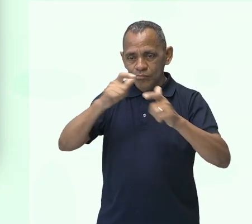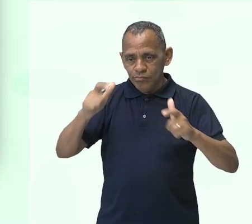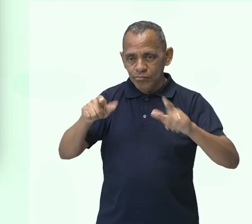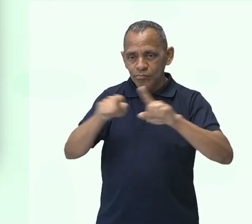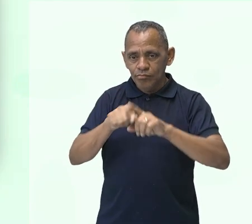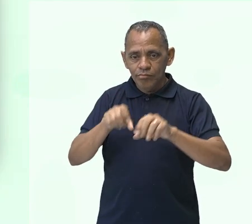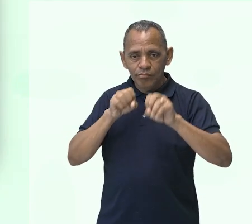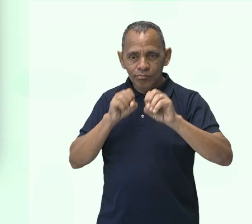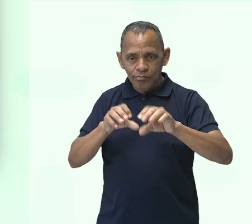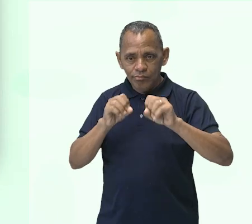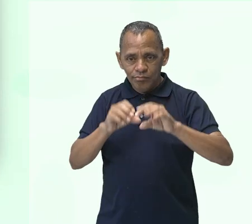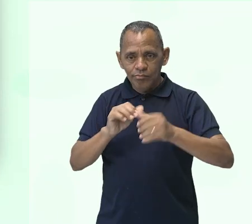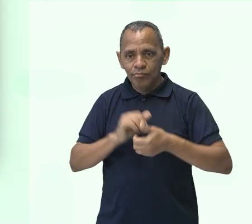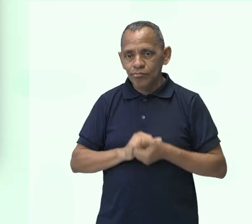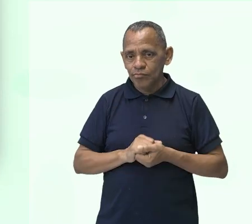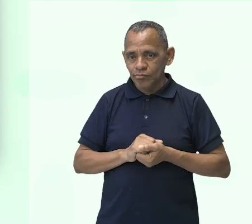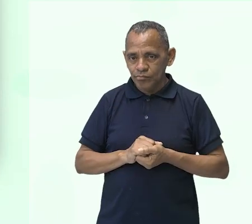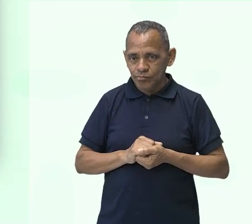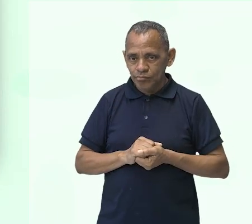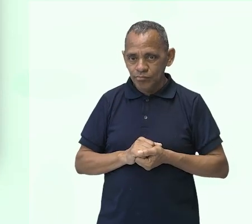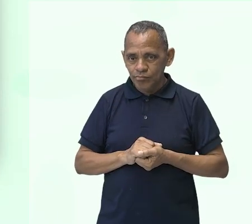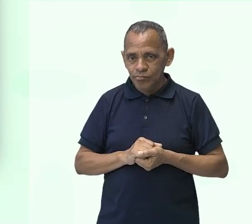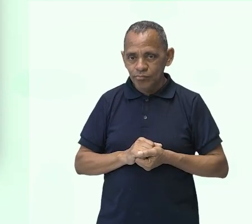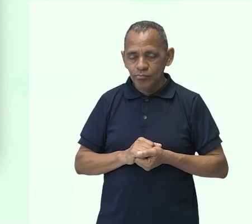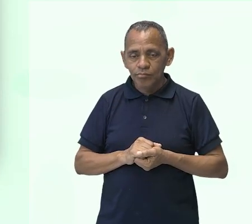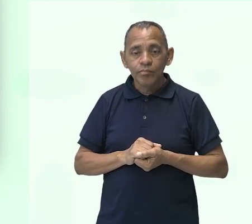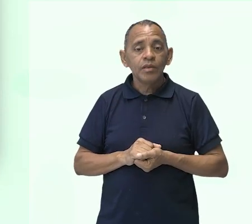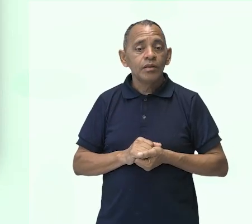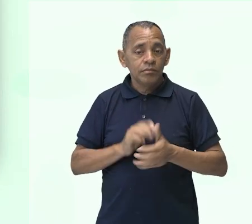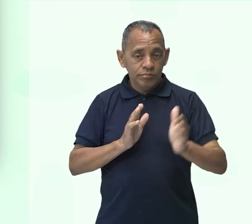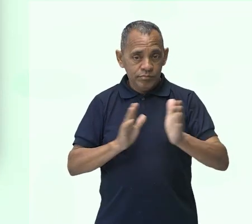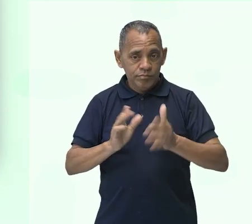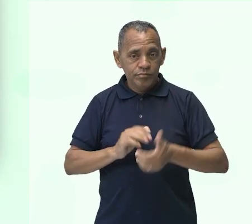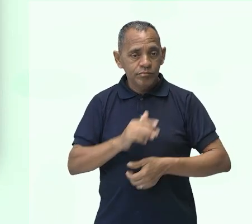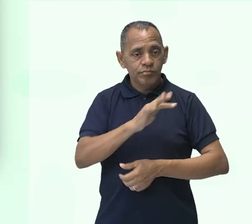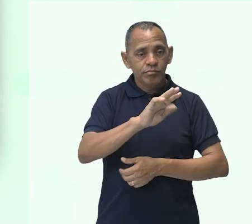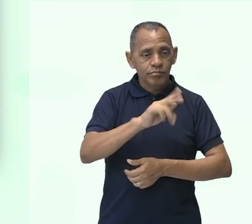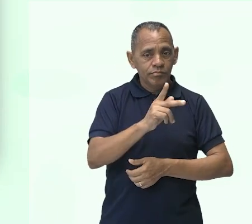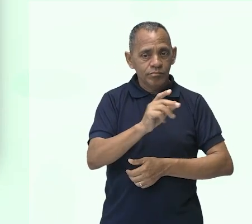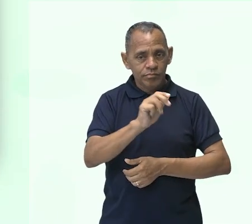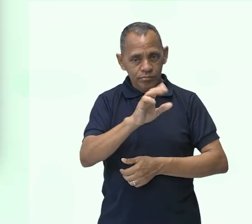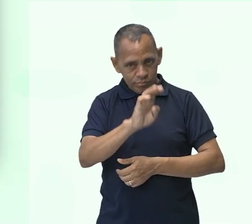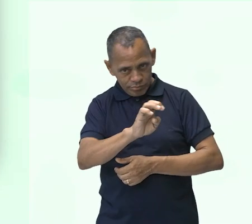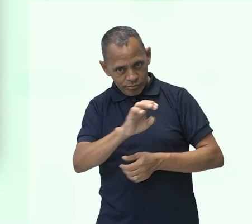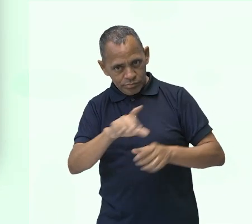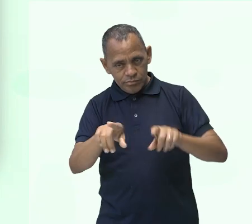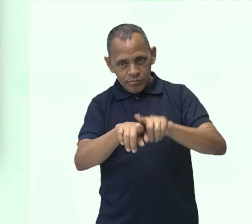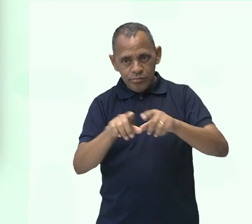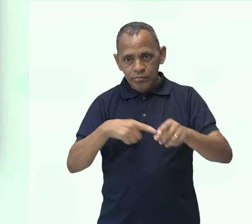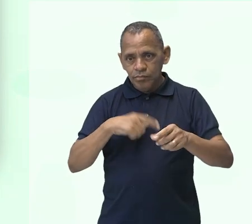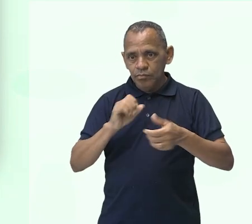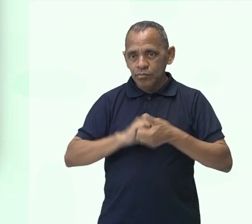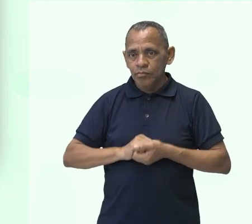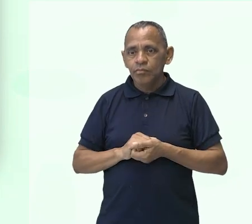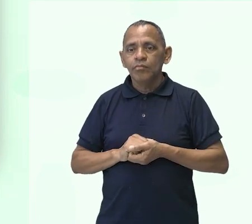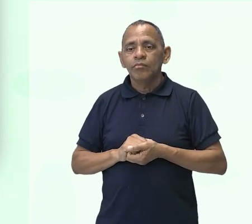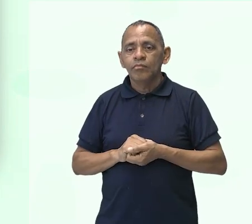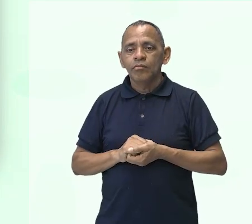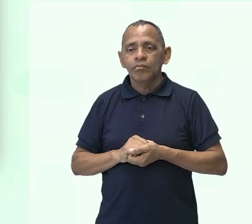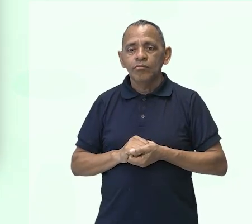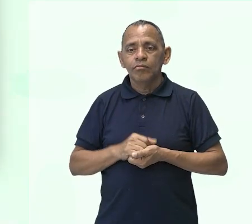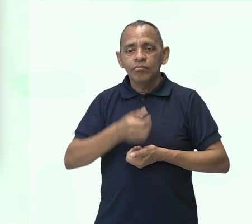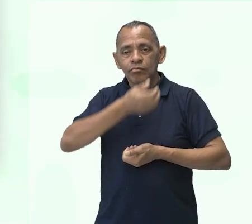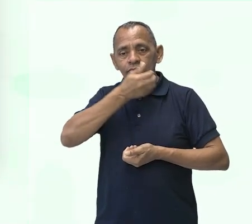com o segundo mandato de FHC, haverá também uma maior acessibilidade ao ensino superior,